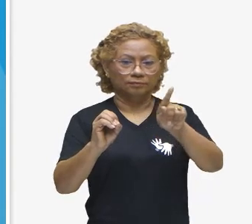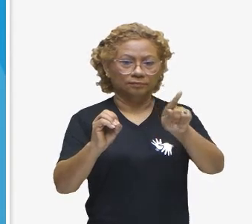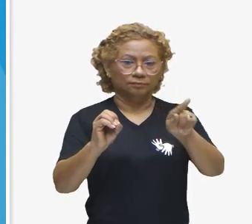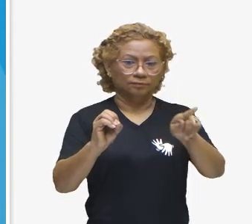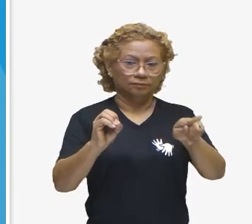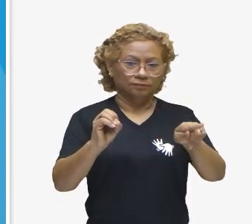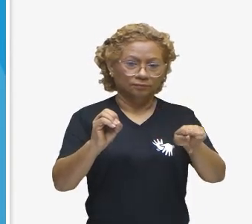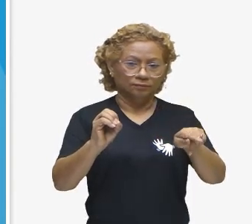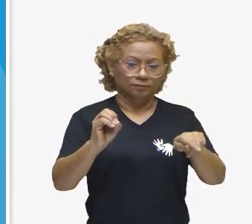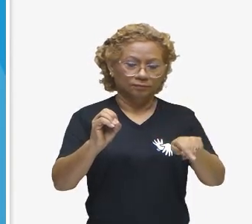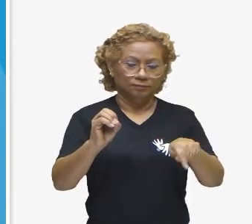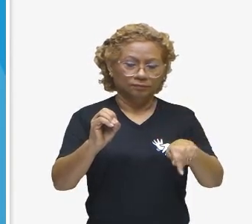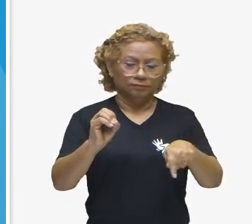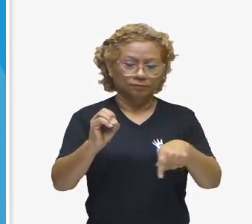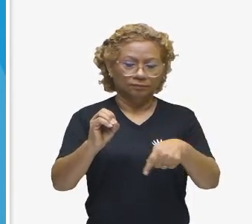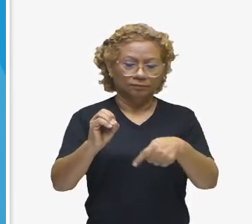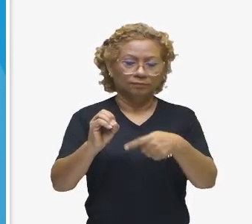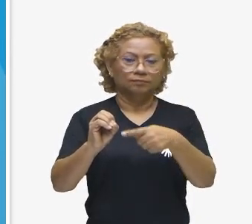E forma